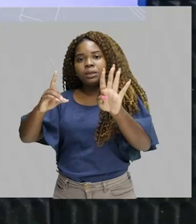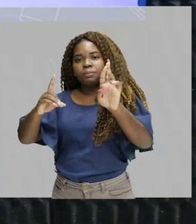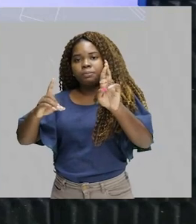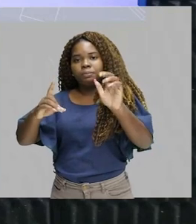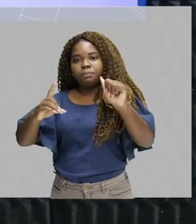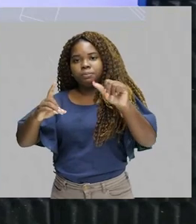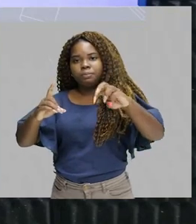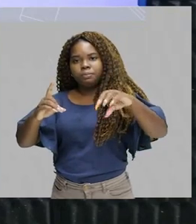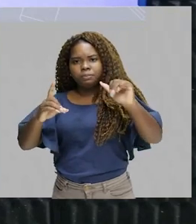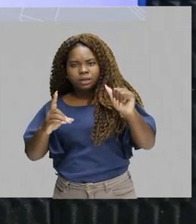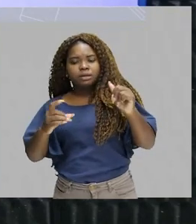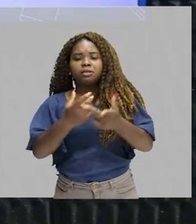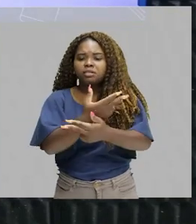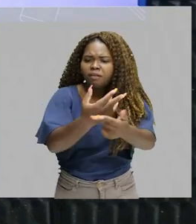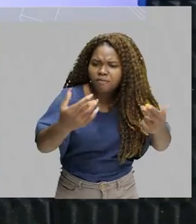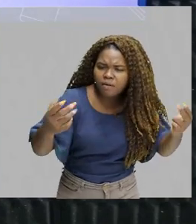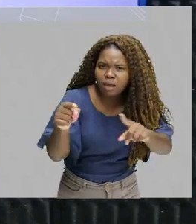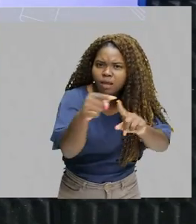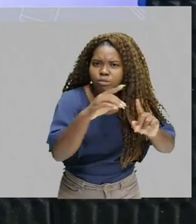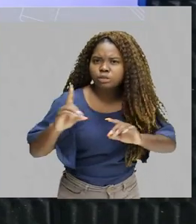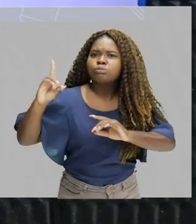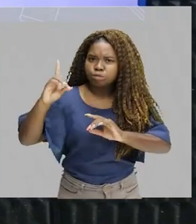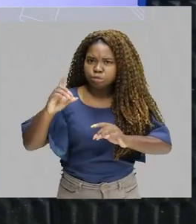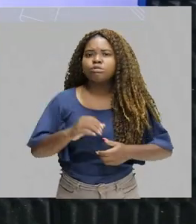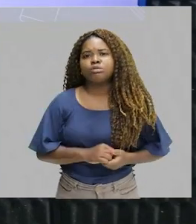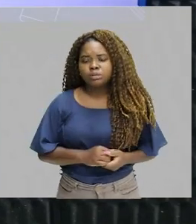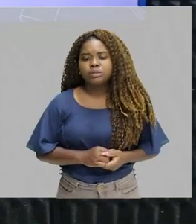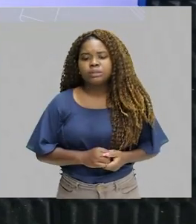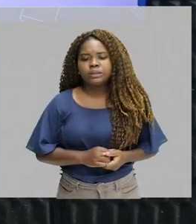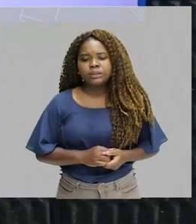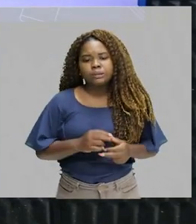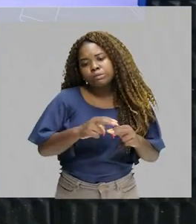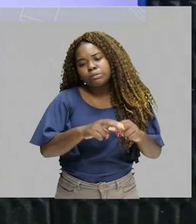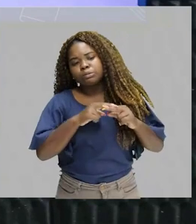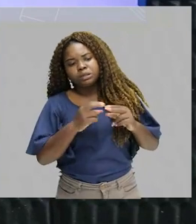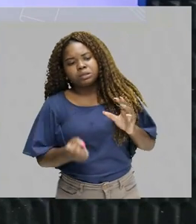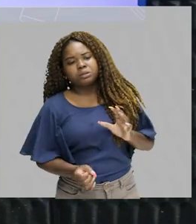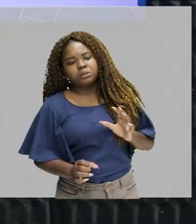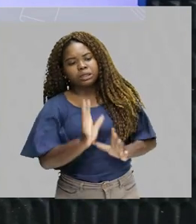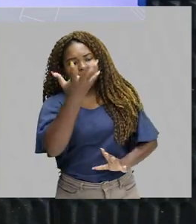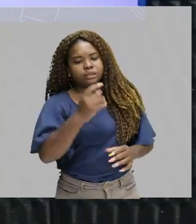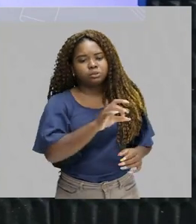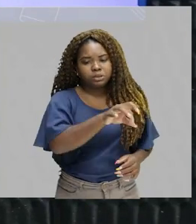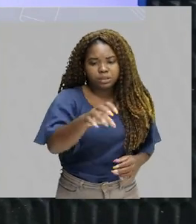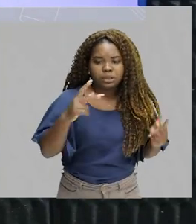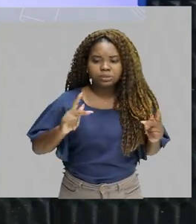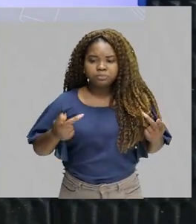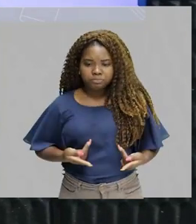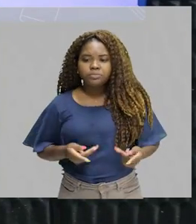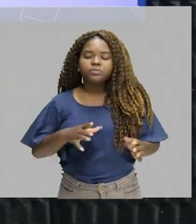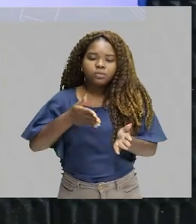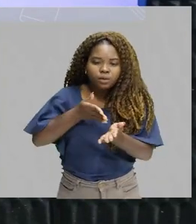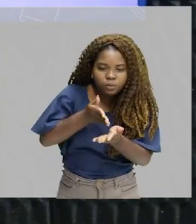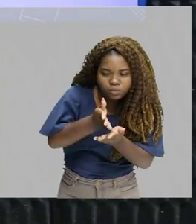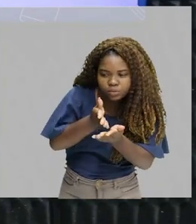Deuses lá e aí de acordo com a existência a origem de cada pessoa ela faz parte de um segmento da